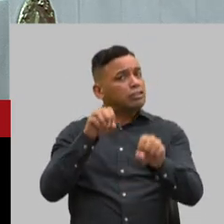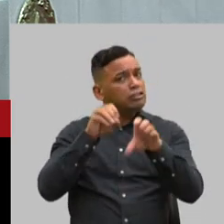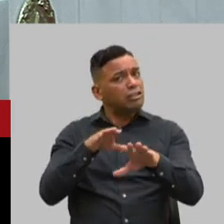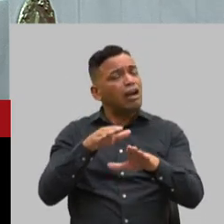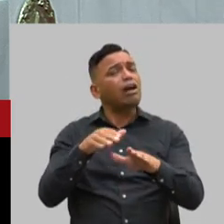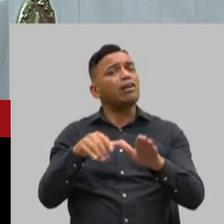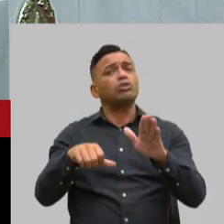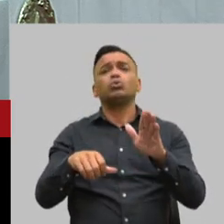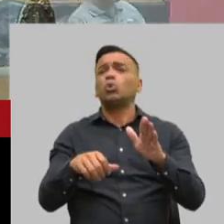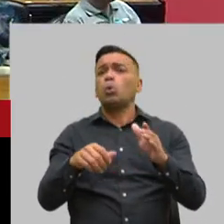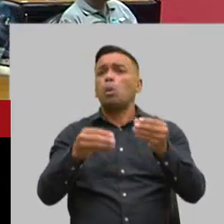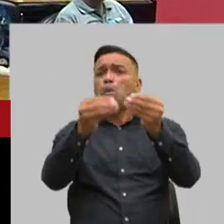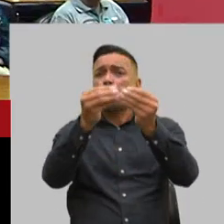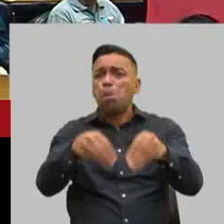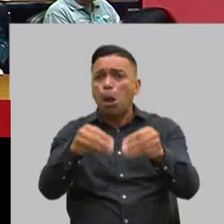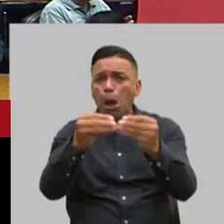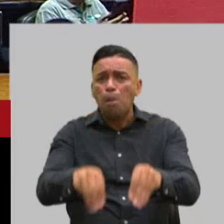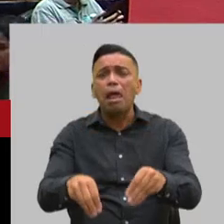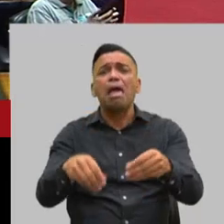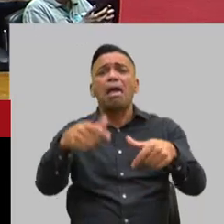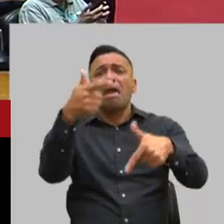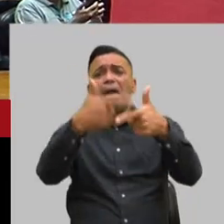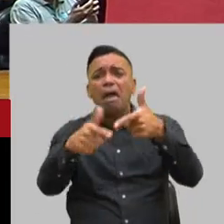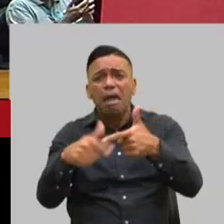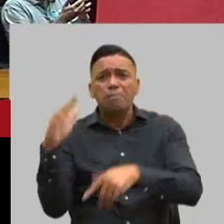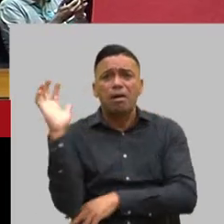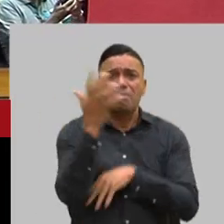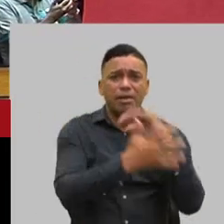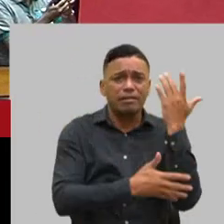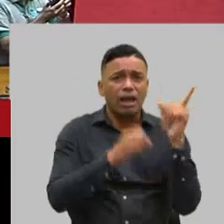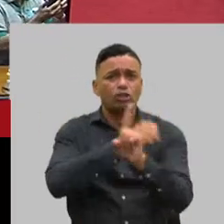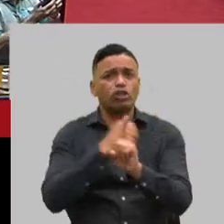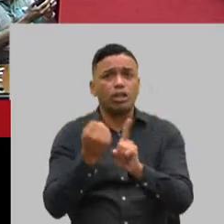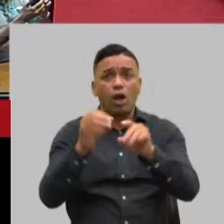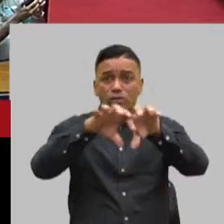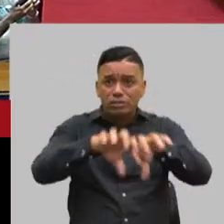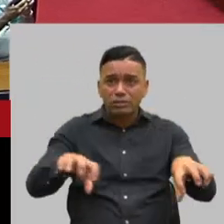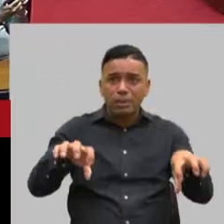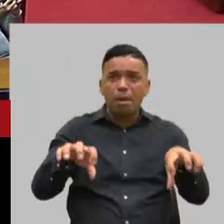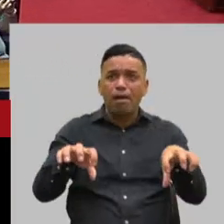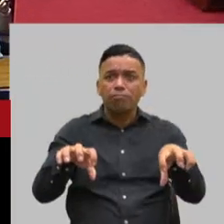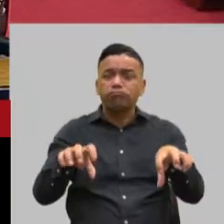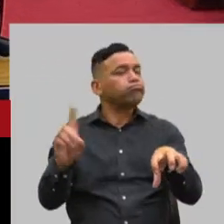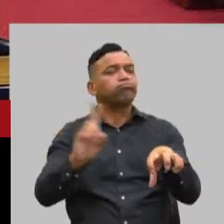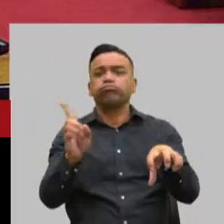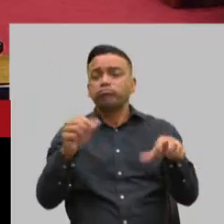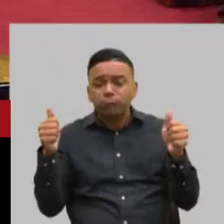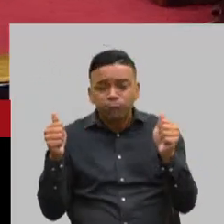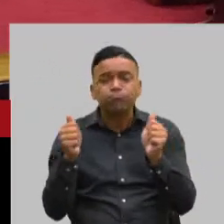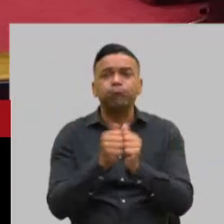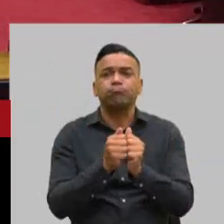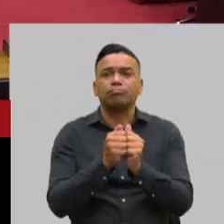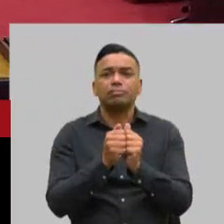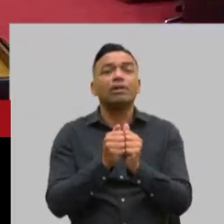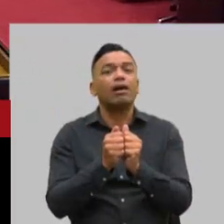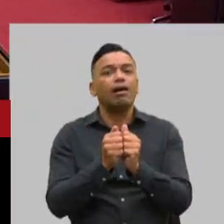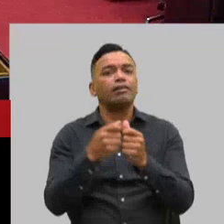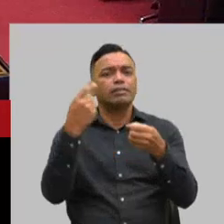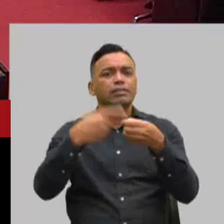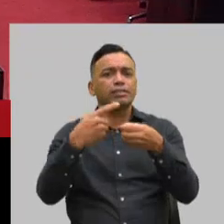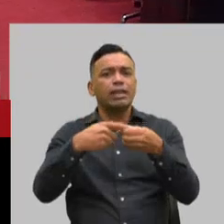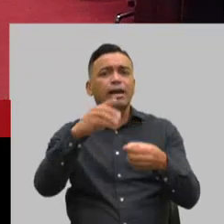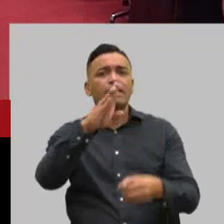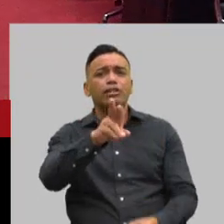crises ambientais e sociais não estão dissociadas. Brumadinho veio em seguida à encíclica como o maior